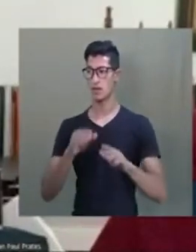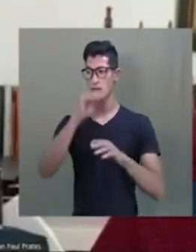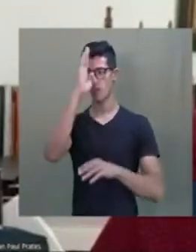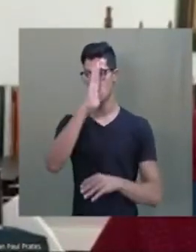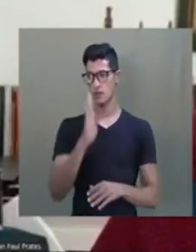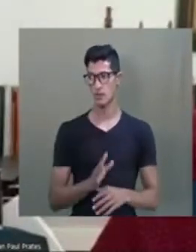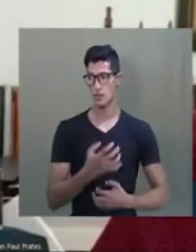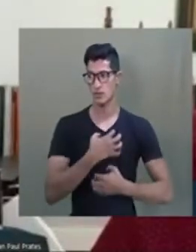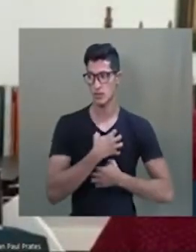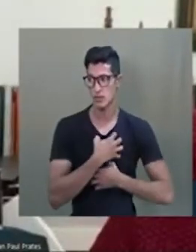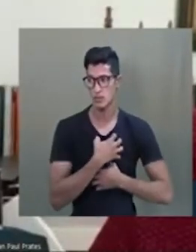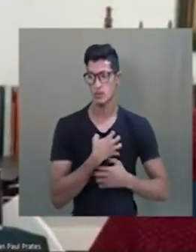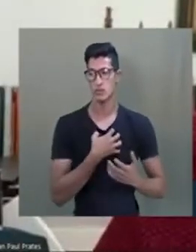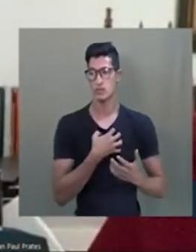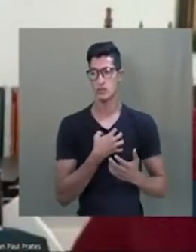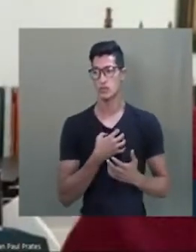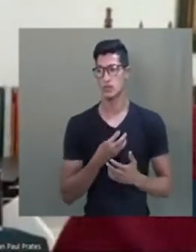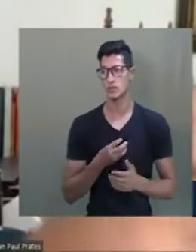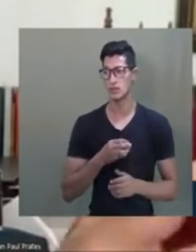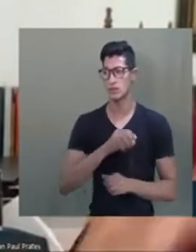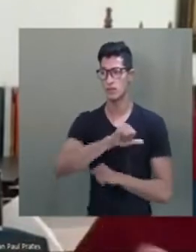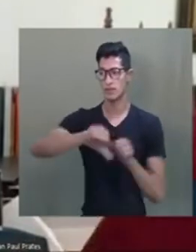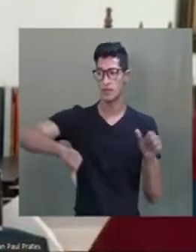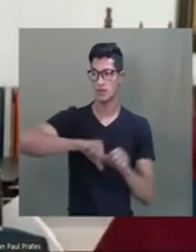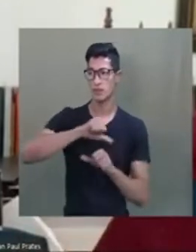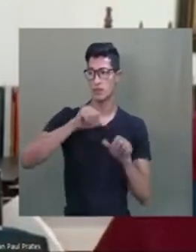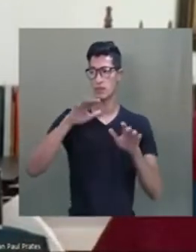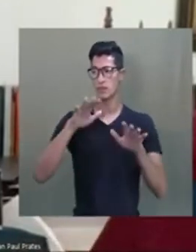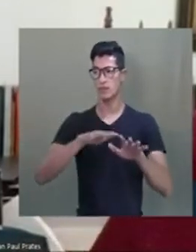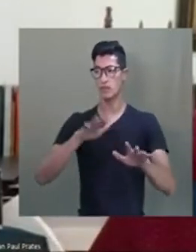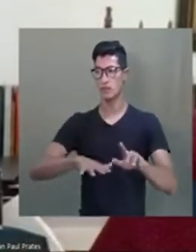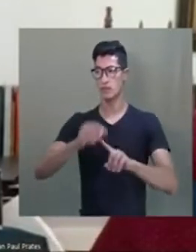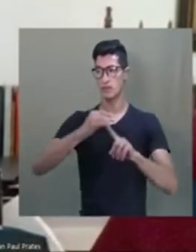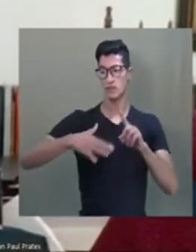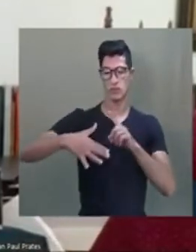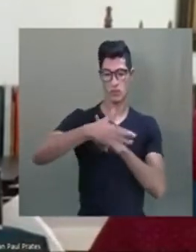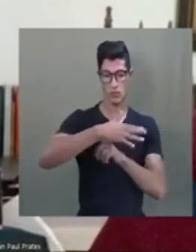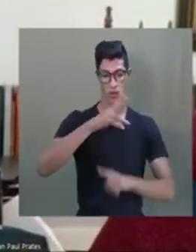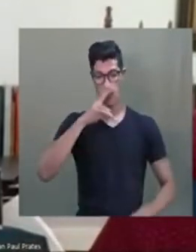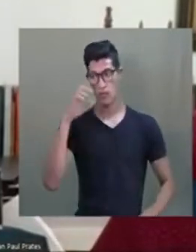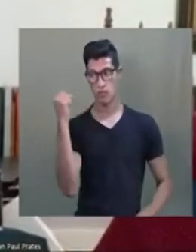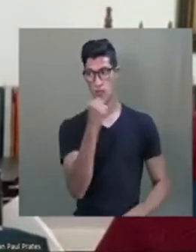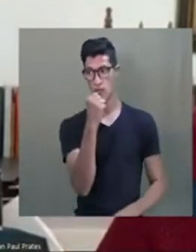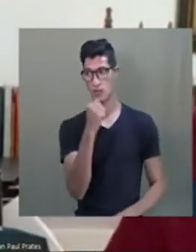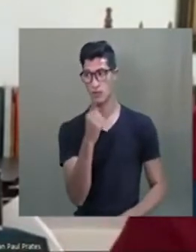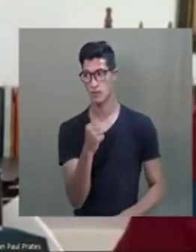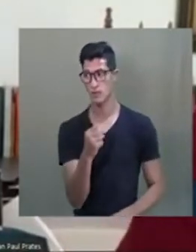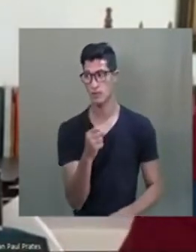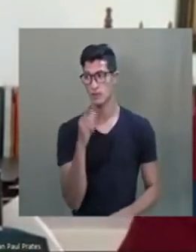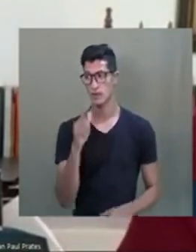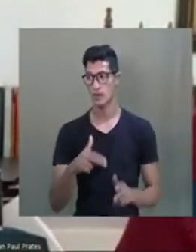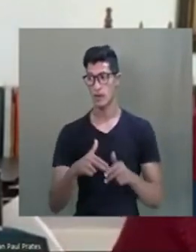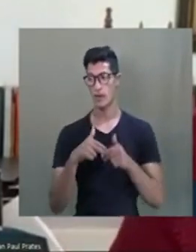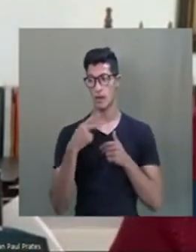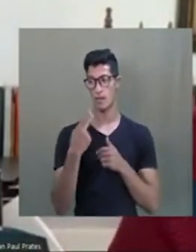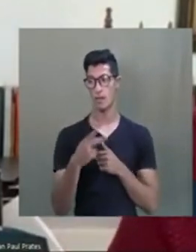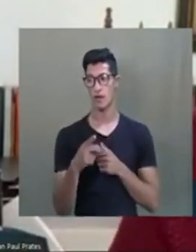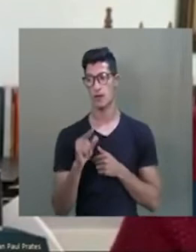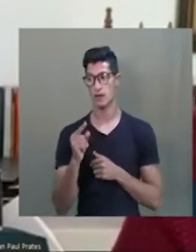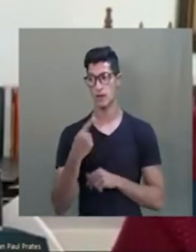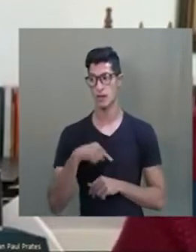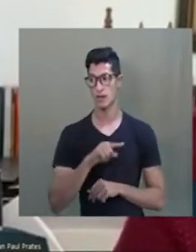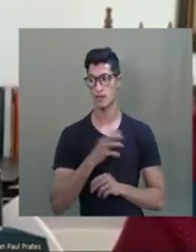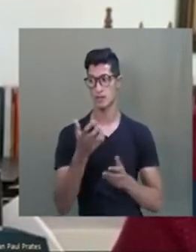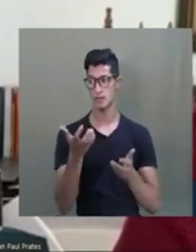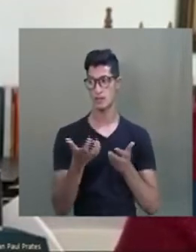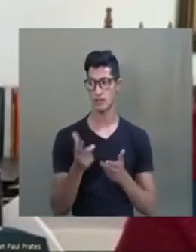nacional nesse sentido, né, se transformou num movimento social reconhecidamente forte. Então, é por elas que a gente